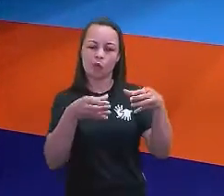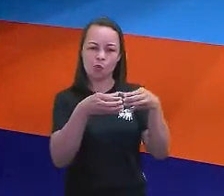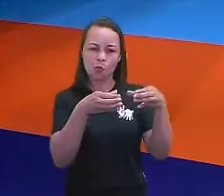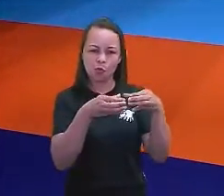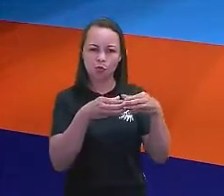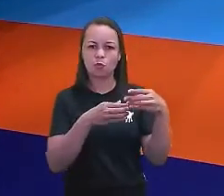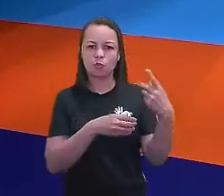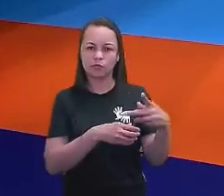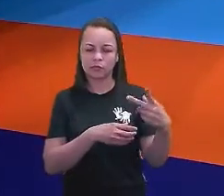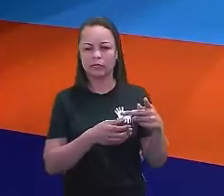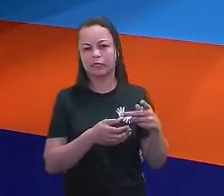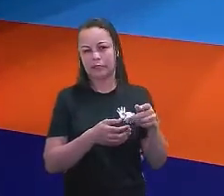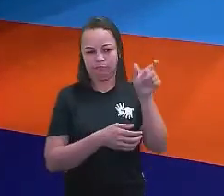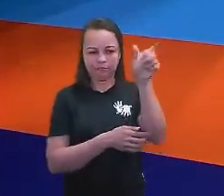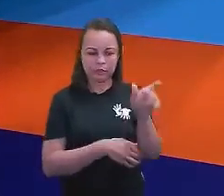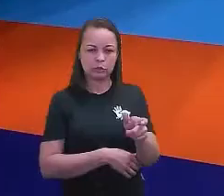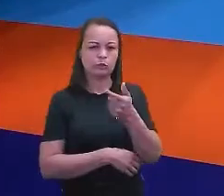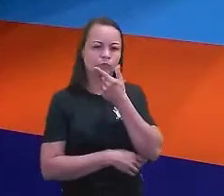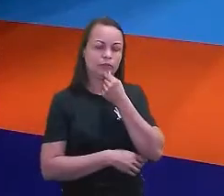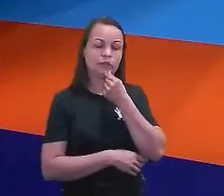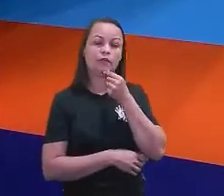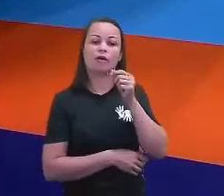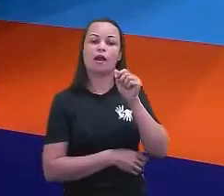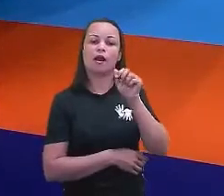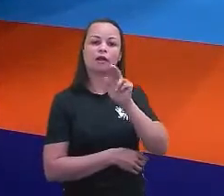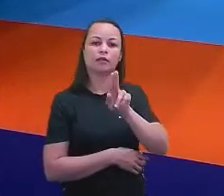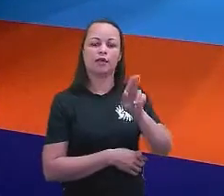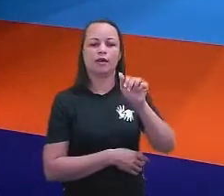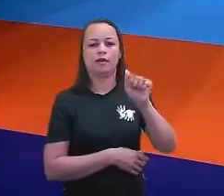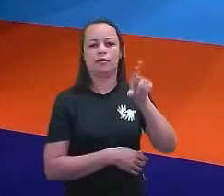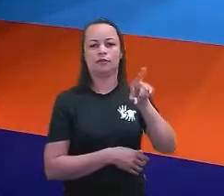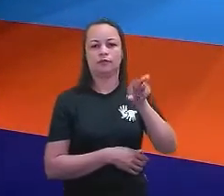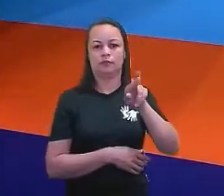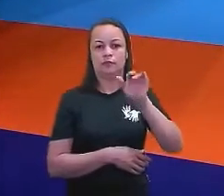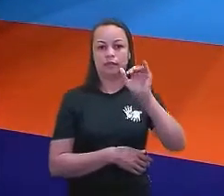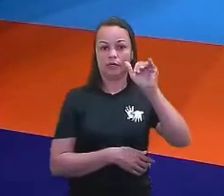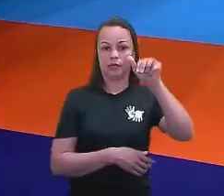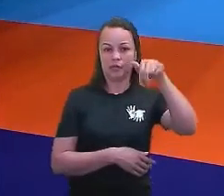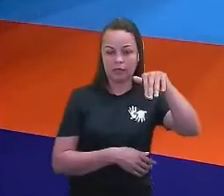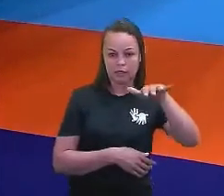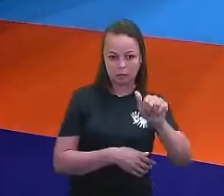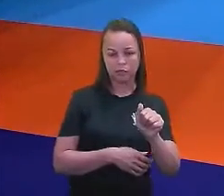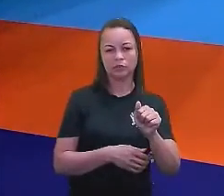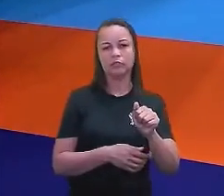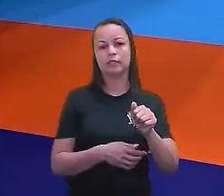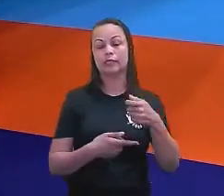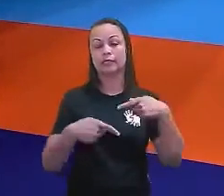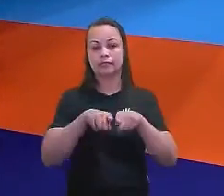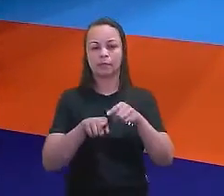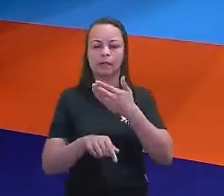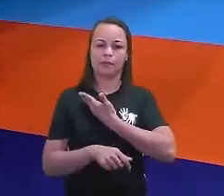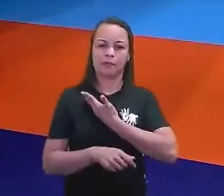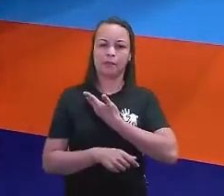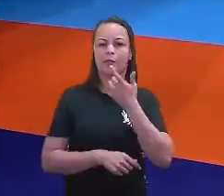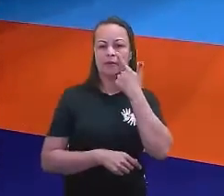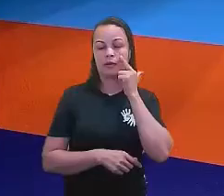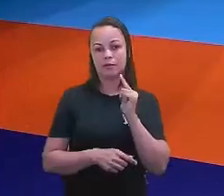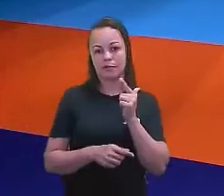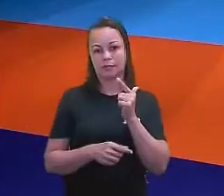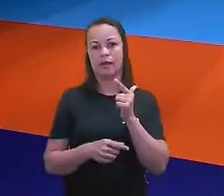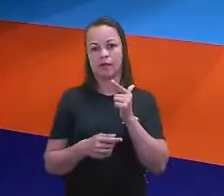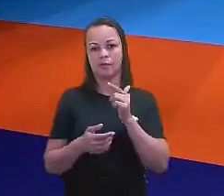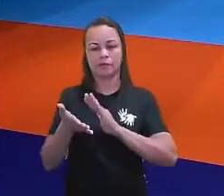especificamente na pessoa do Adriano, a minha amiga Bárbara, como eu sempre gosto de dizer de forma redundante, é uma